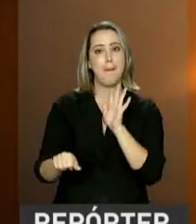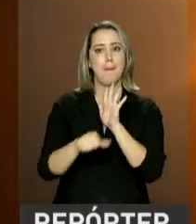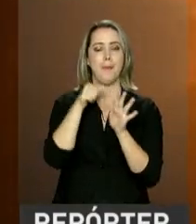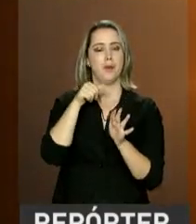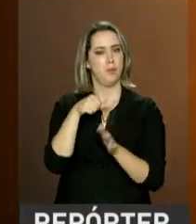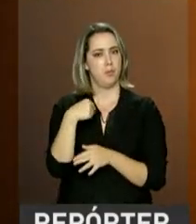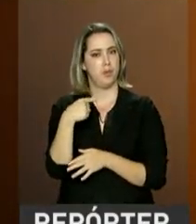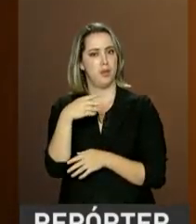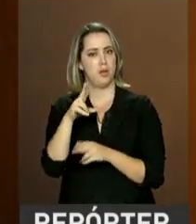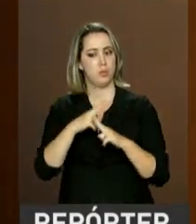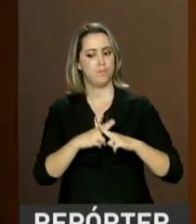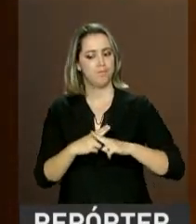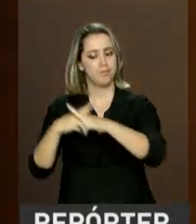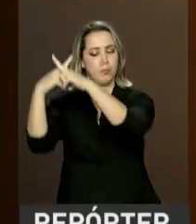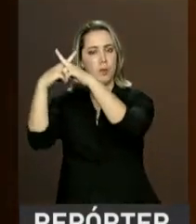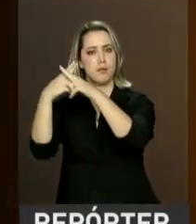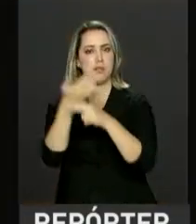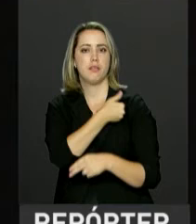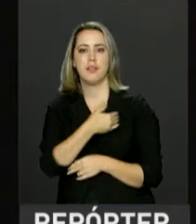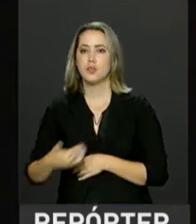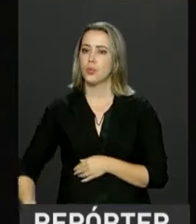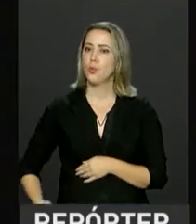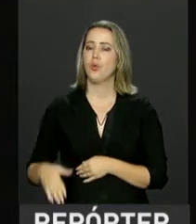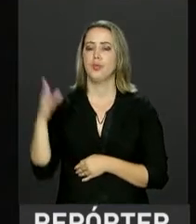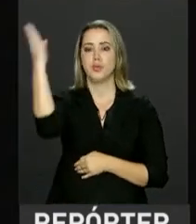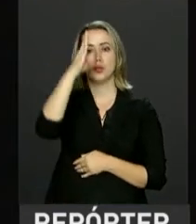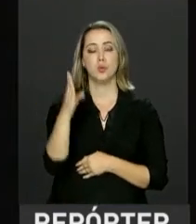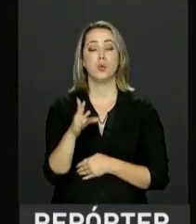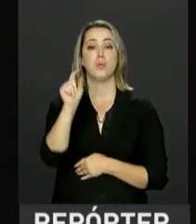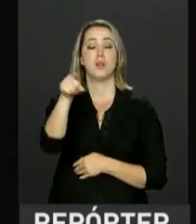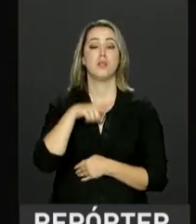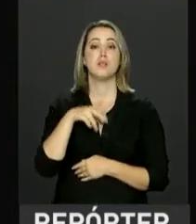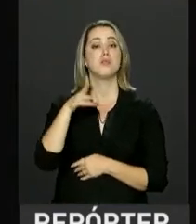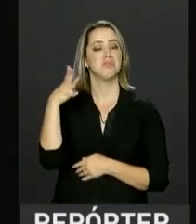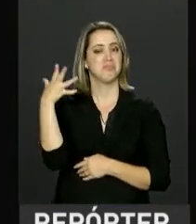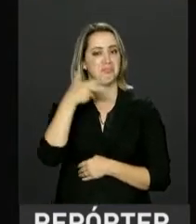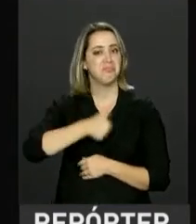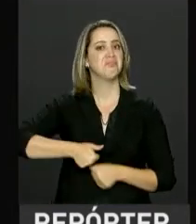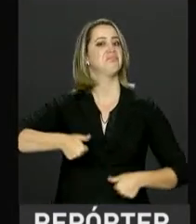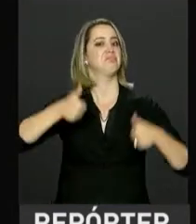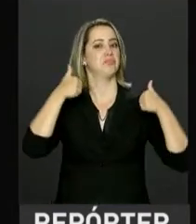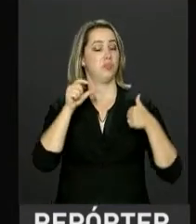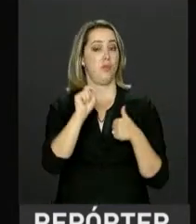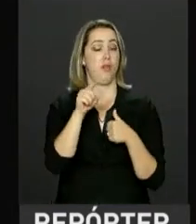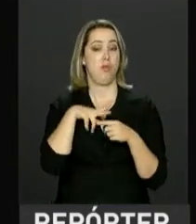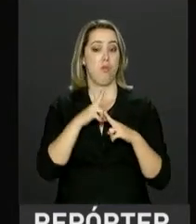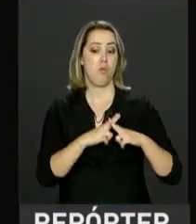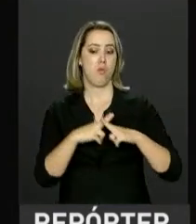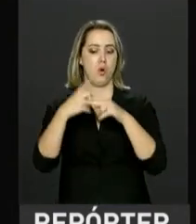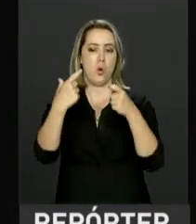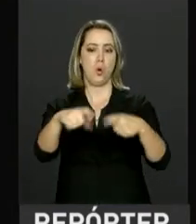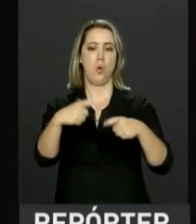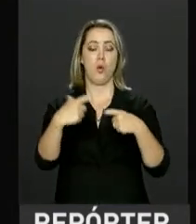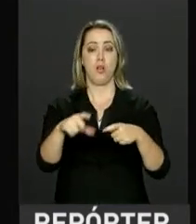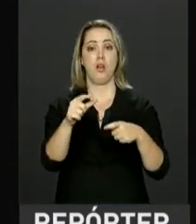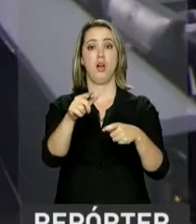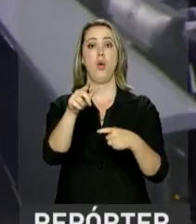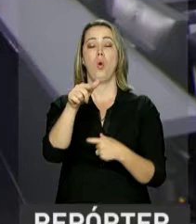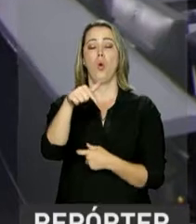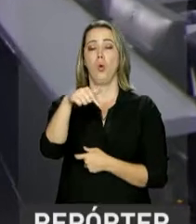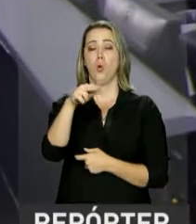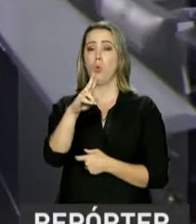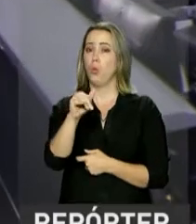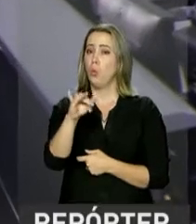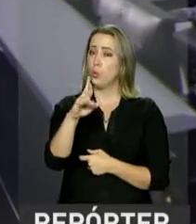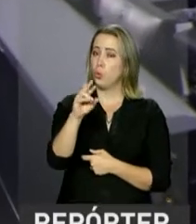governamental brasileiro foi lançado com sucesso pelo foguete ariane-5 trabalho espacial de kuru na guiana francesa